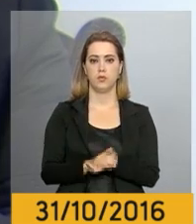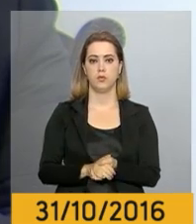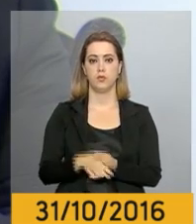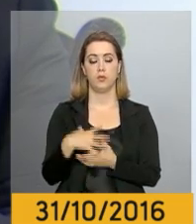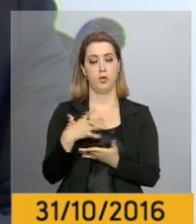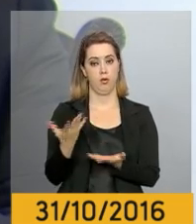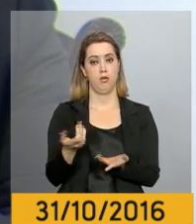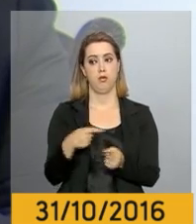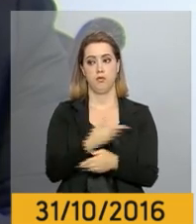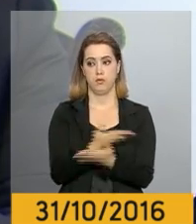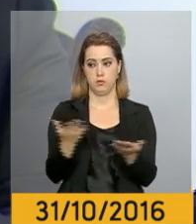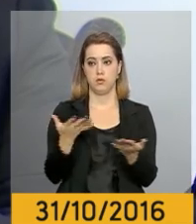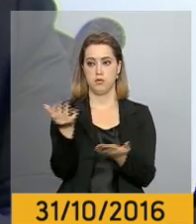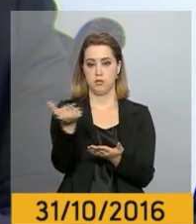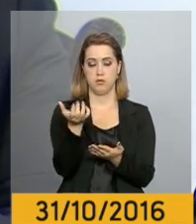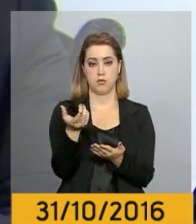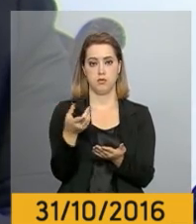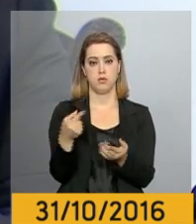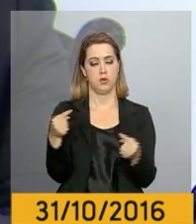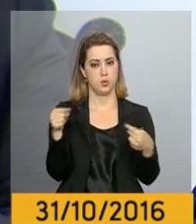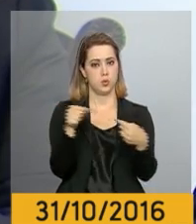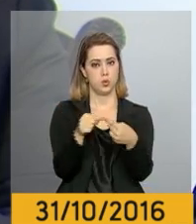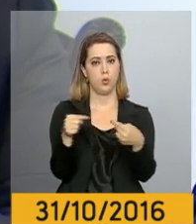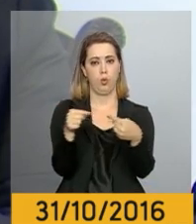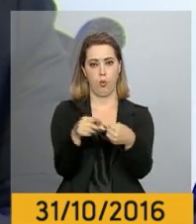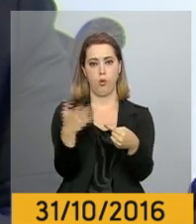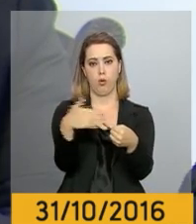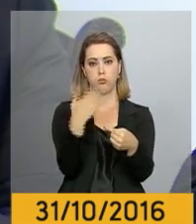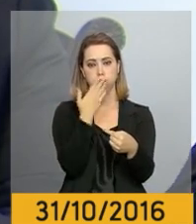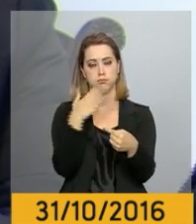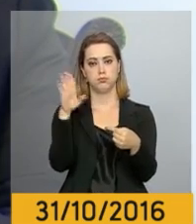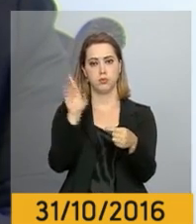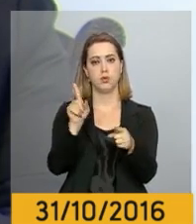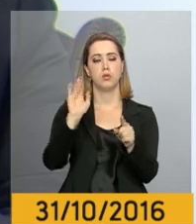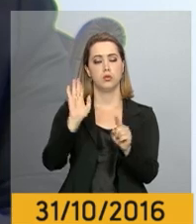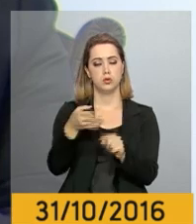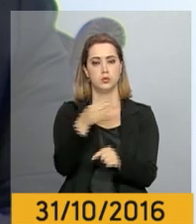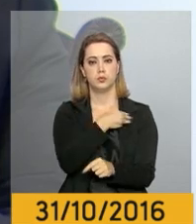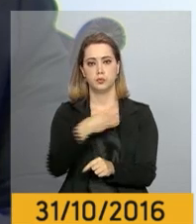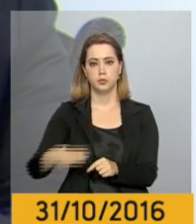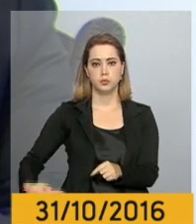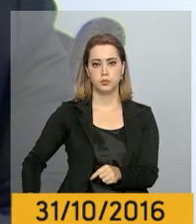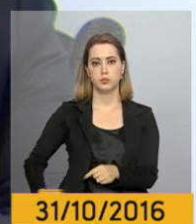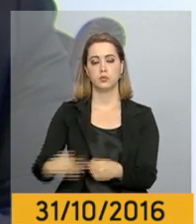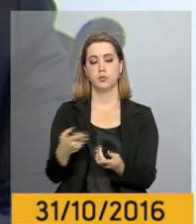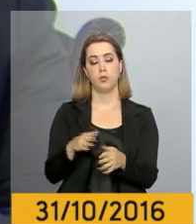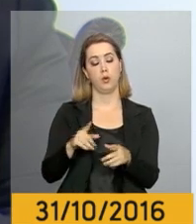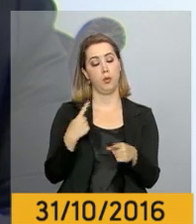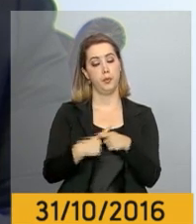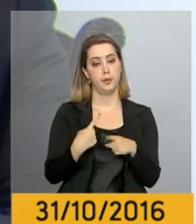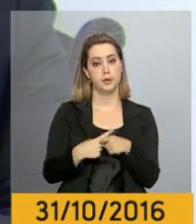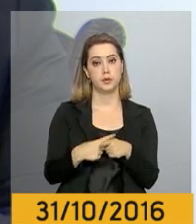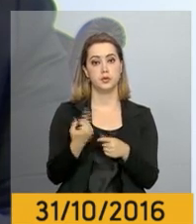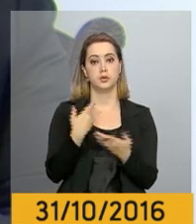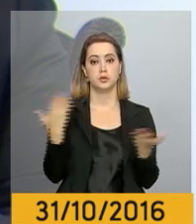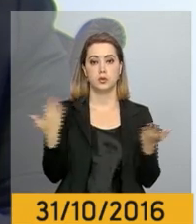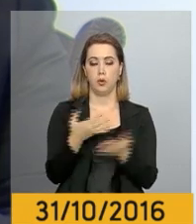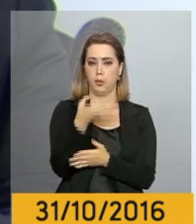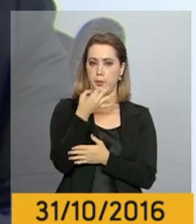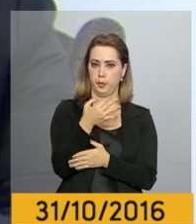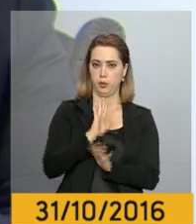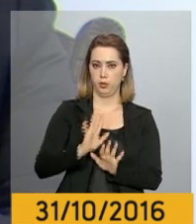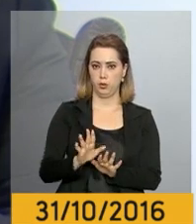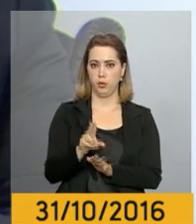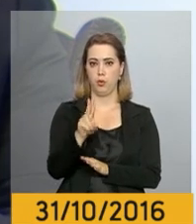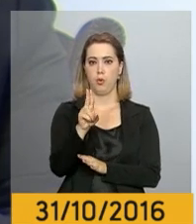aceitação de suas candidaturas foi recomendada pelo conselho de ministros dessa forma sugiro que a